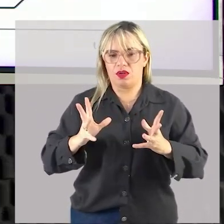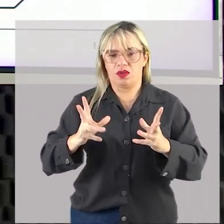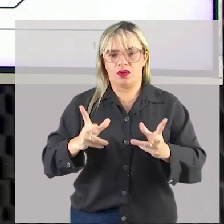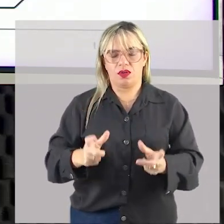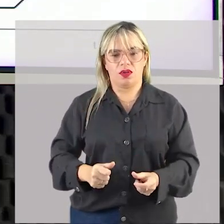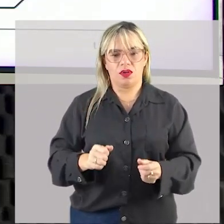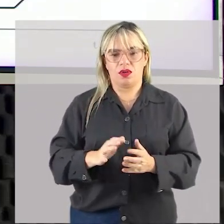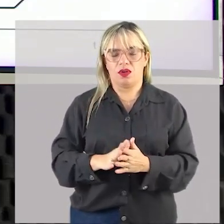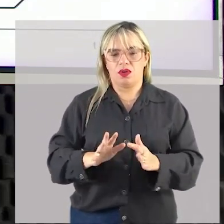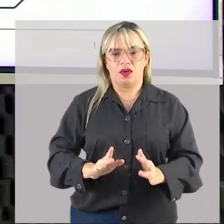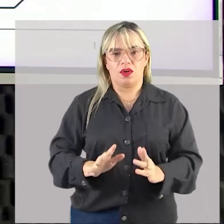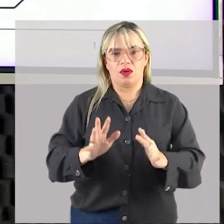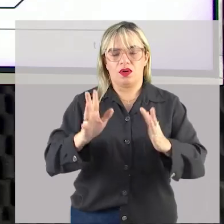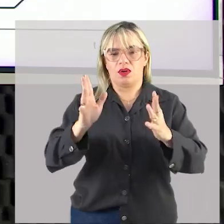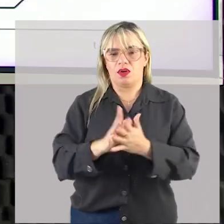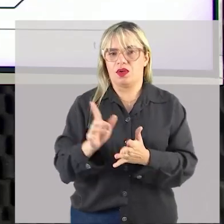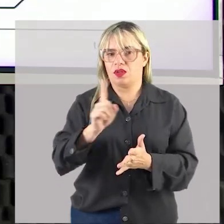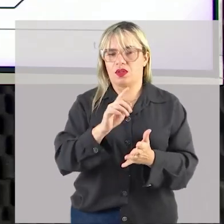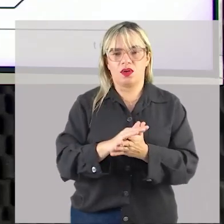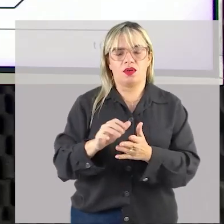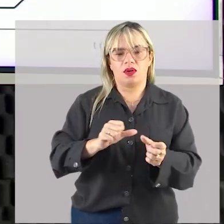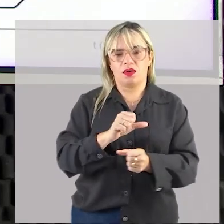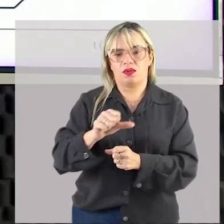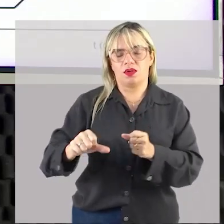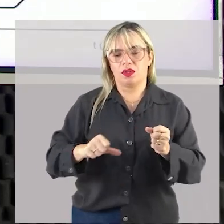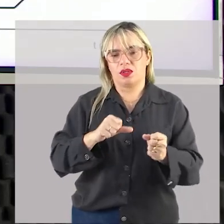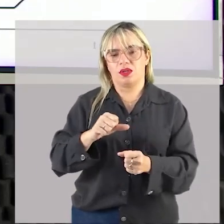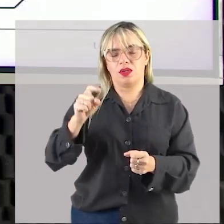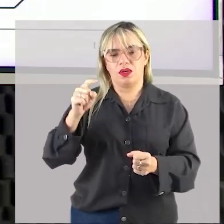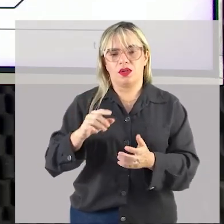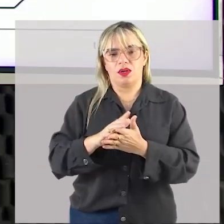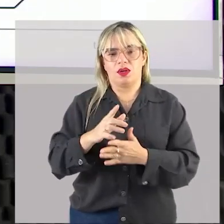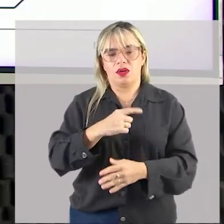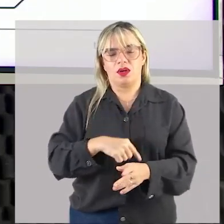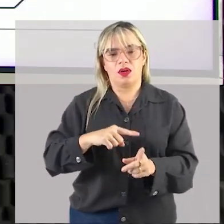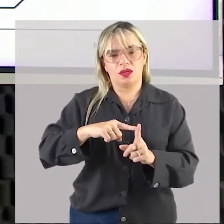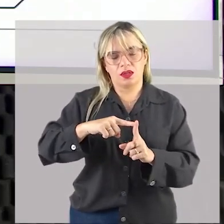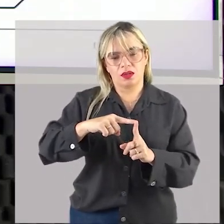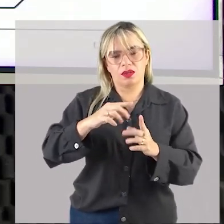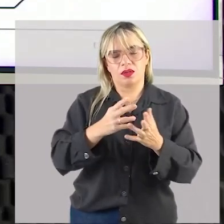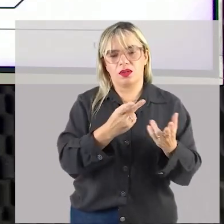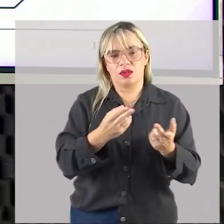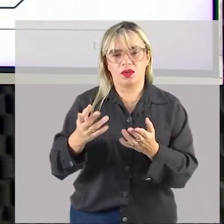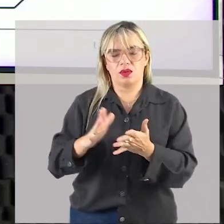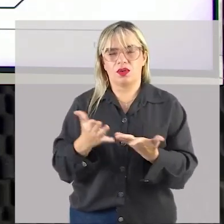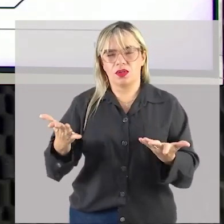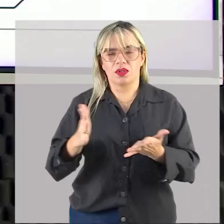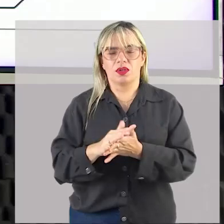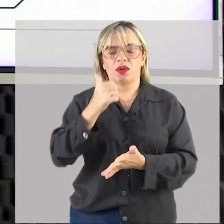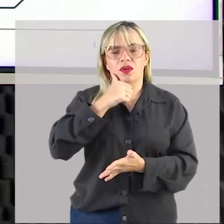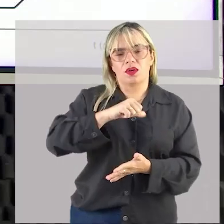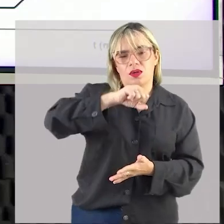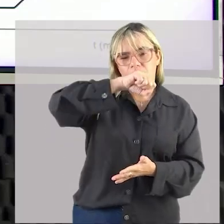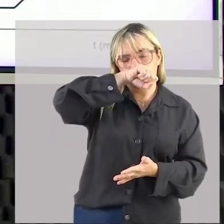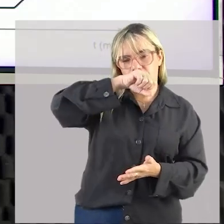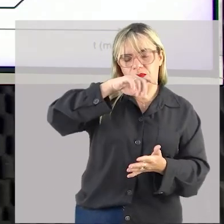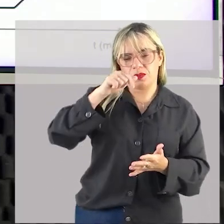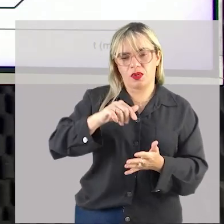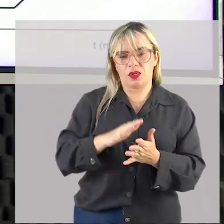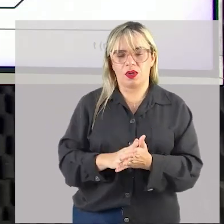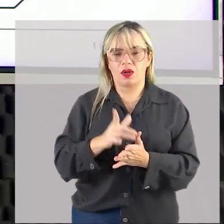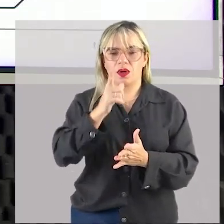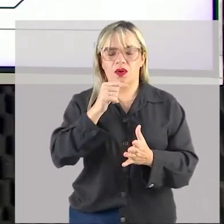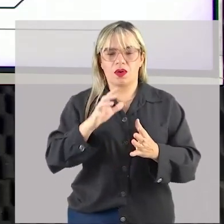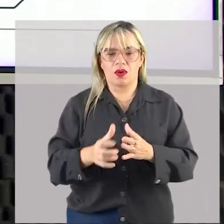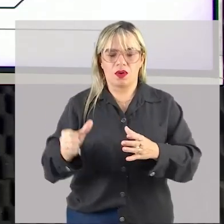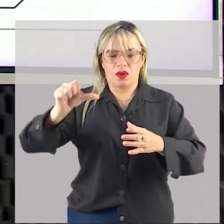embora e o termômetro não vai mudar a temperatura, continua 100. Não tem quando a nossa mãe diz assim, colocou água para esquentar e falou